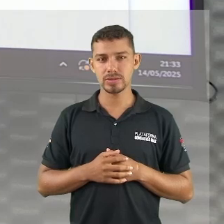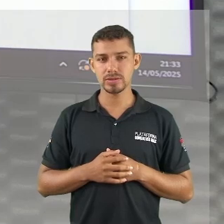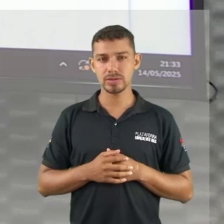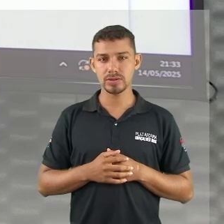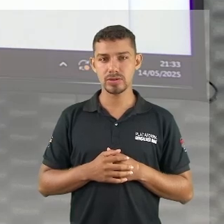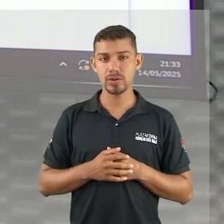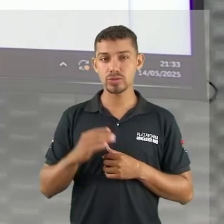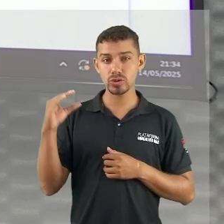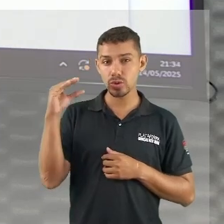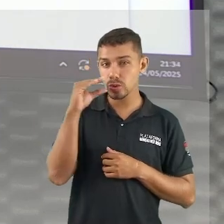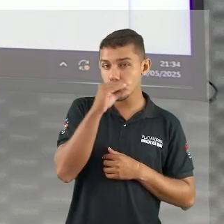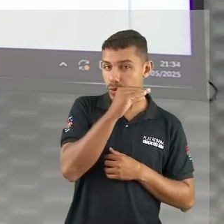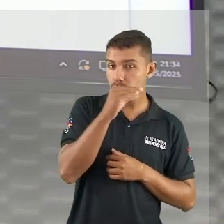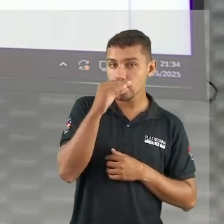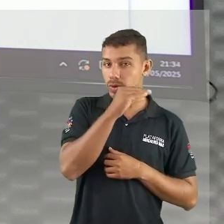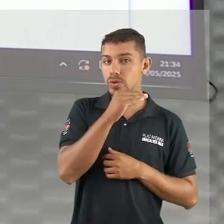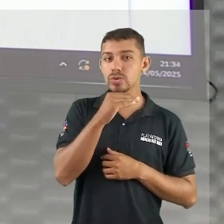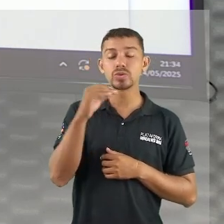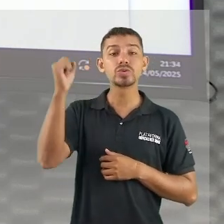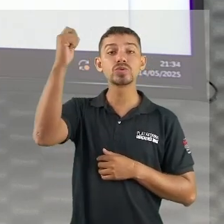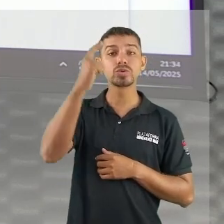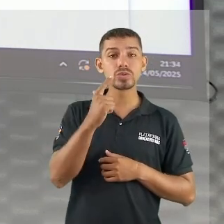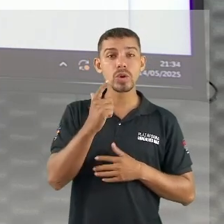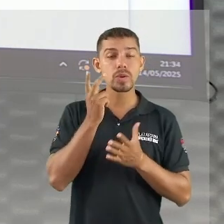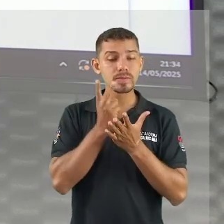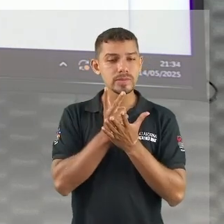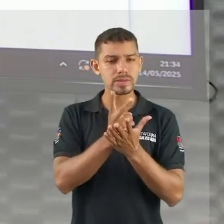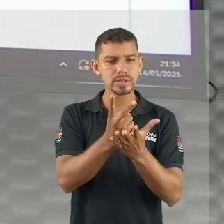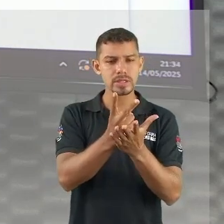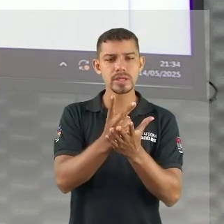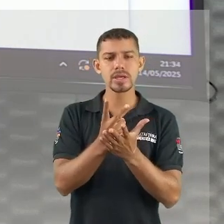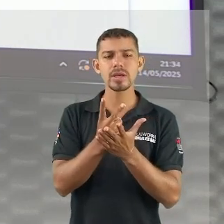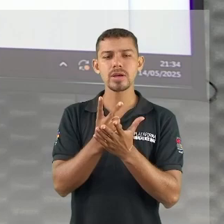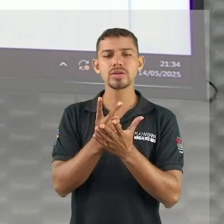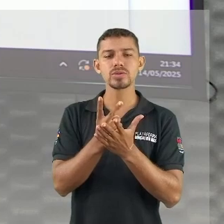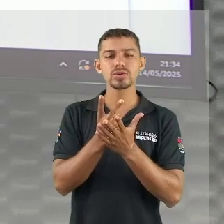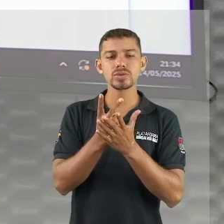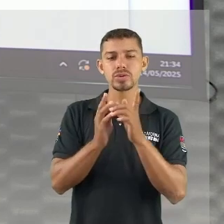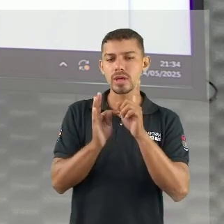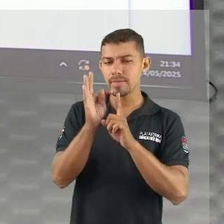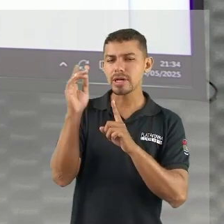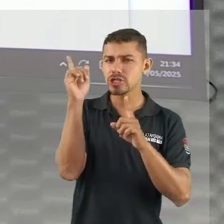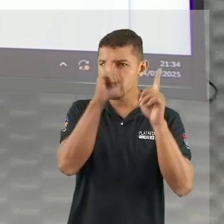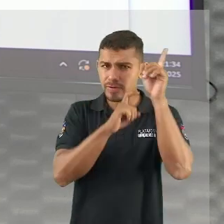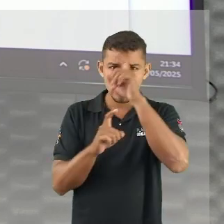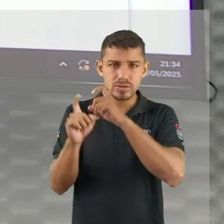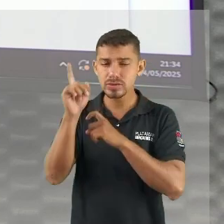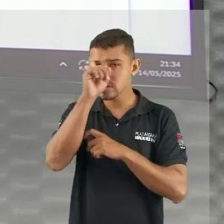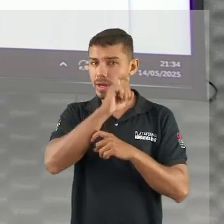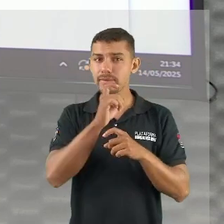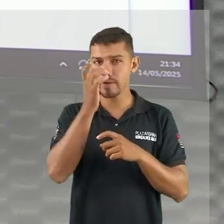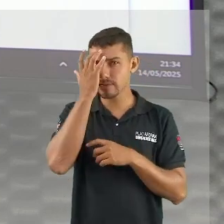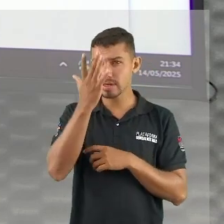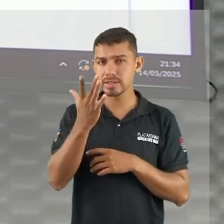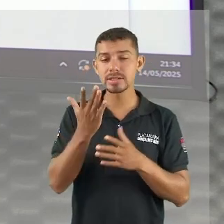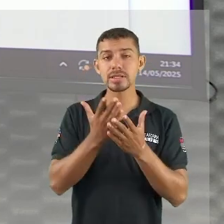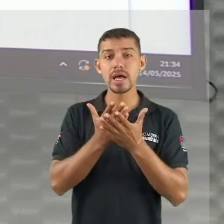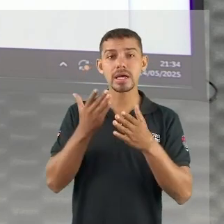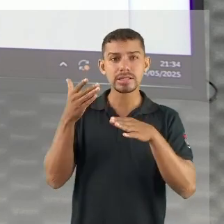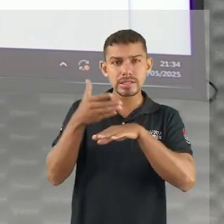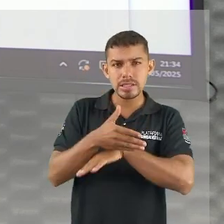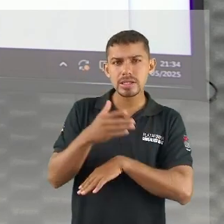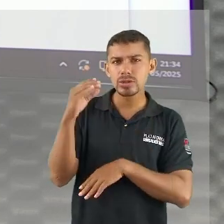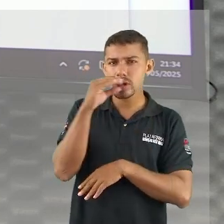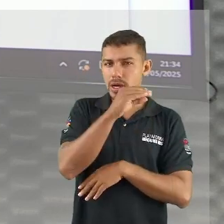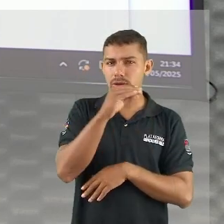absorver o calor proveniente do sol e mantê-los condicionados em seu interior. Então é para facilitar a entrada do calor